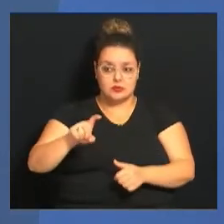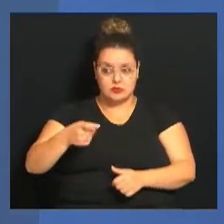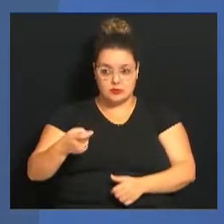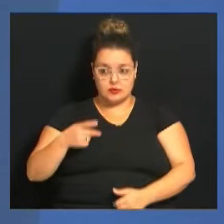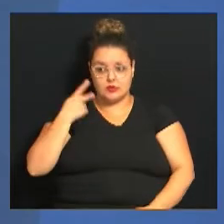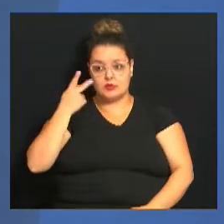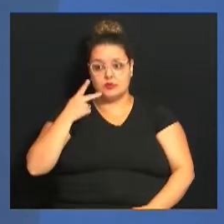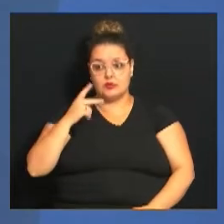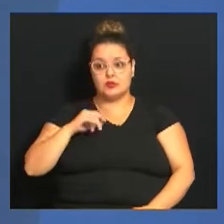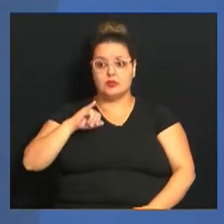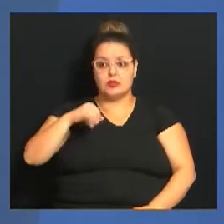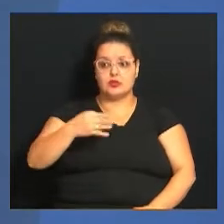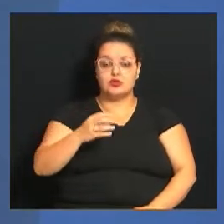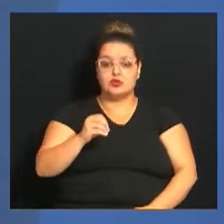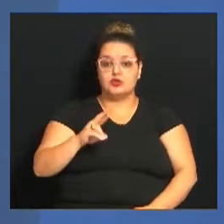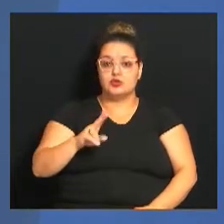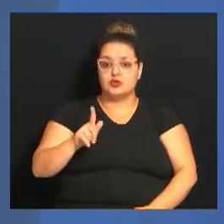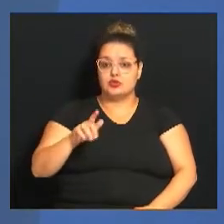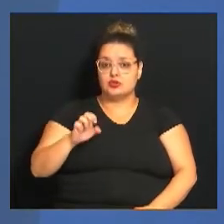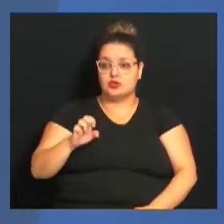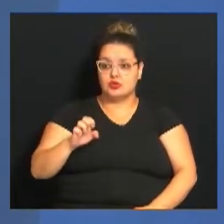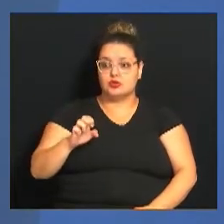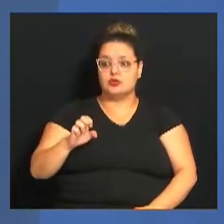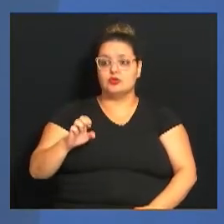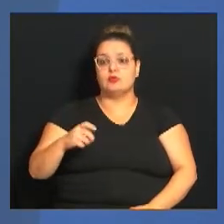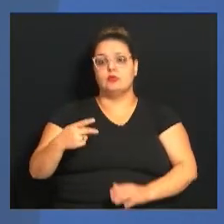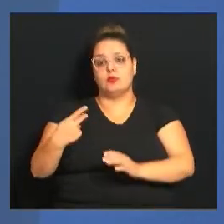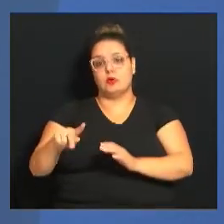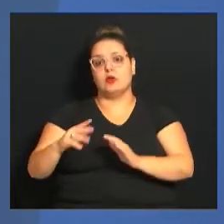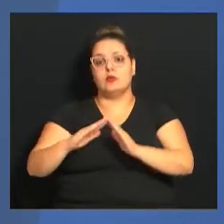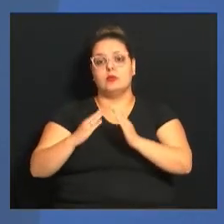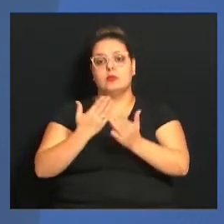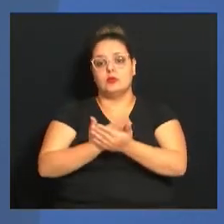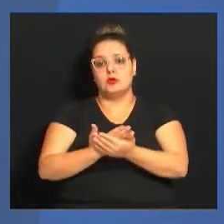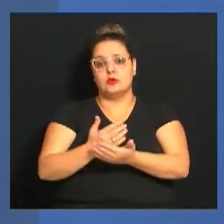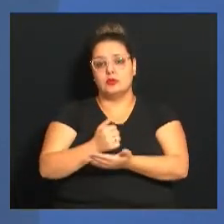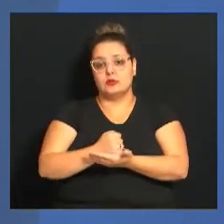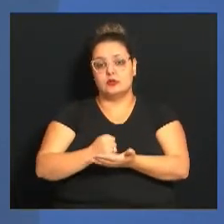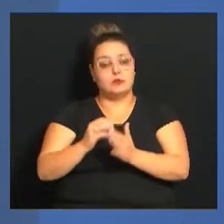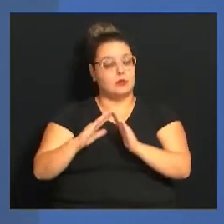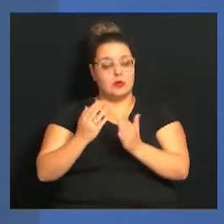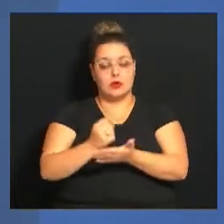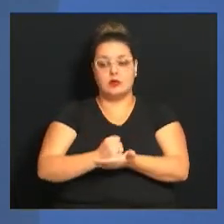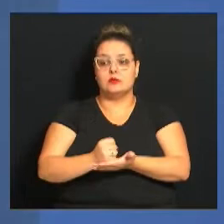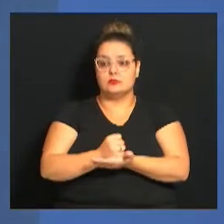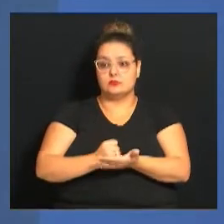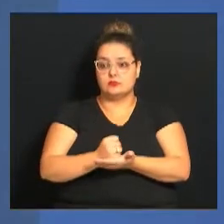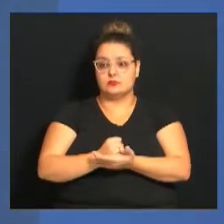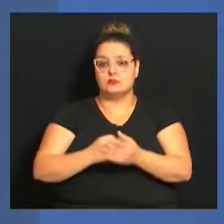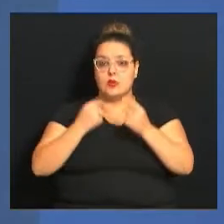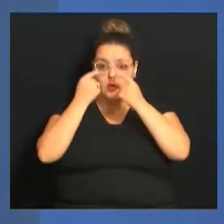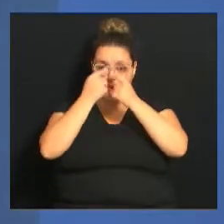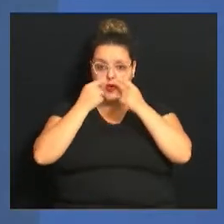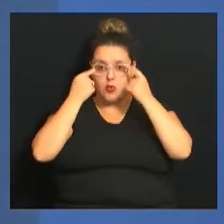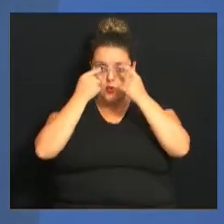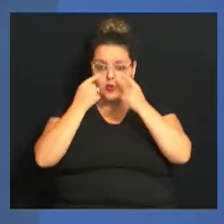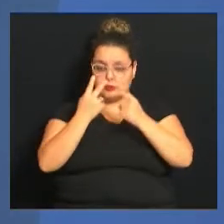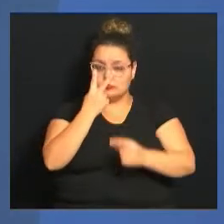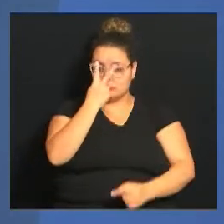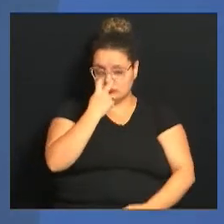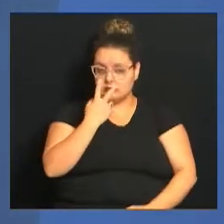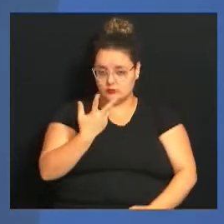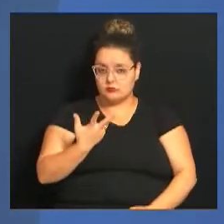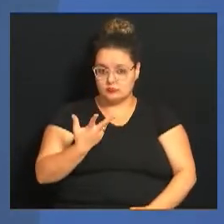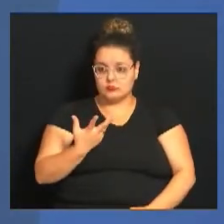da Farmácia, que reconhece em Campinas a visão monocular como deficiência visual. Também